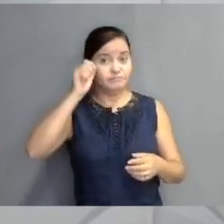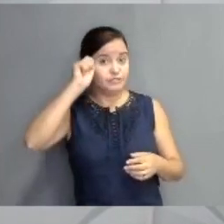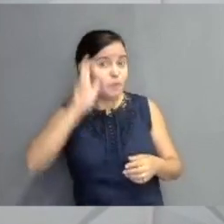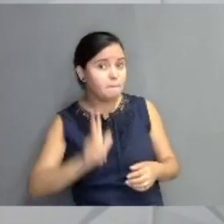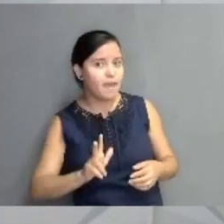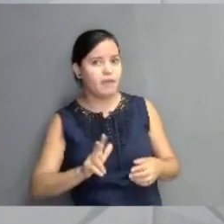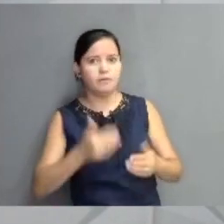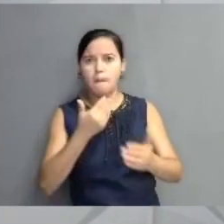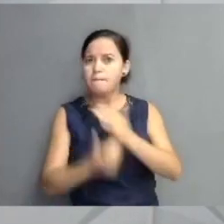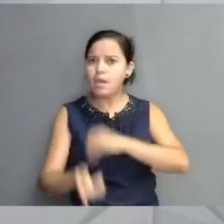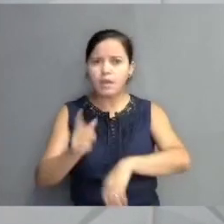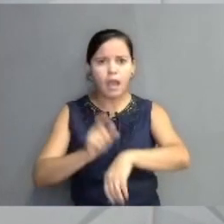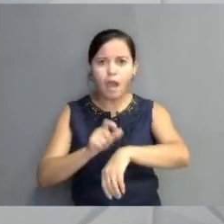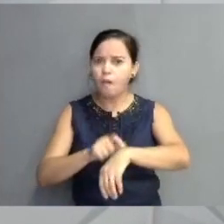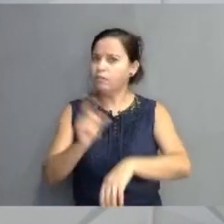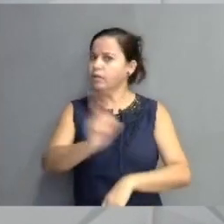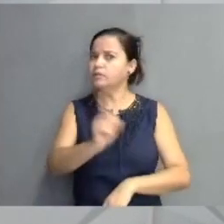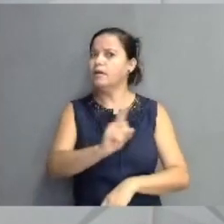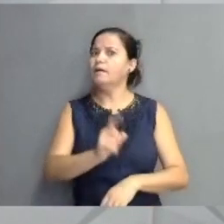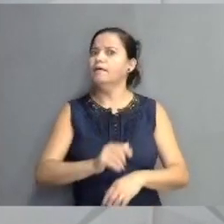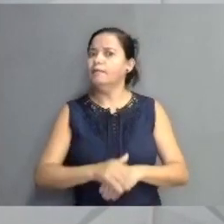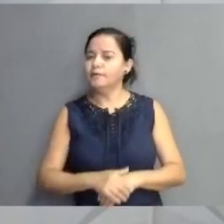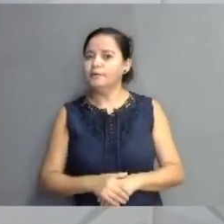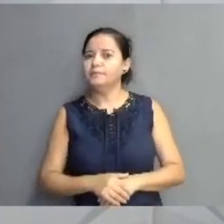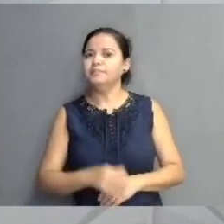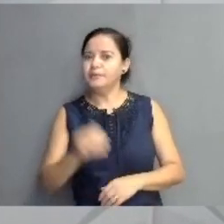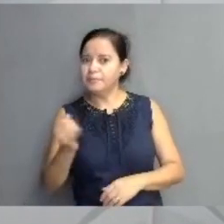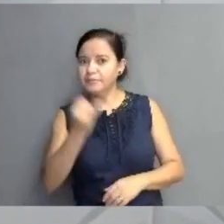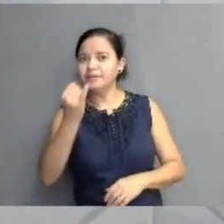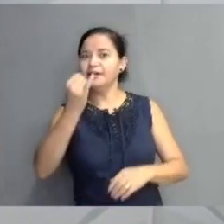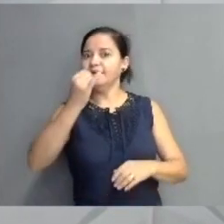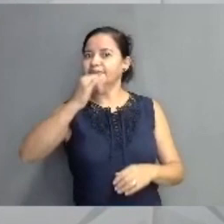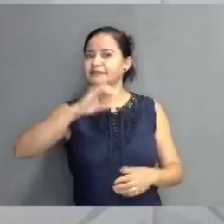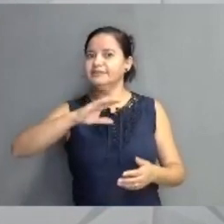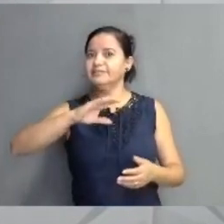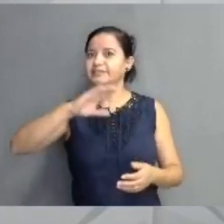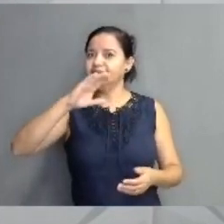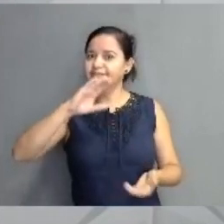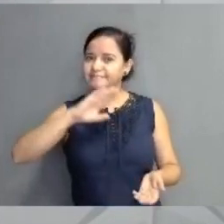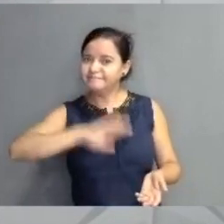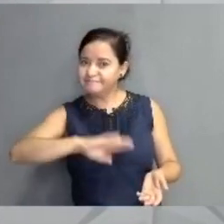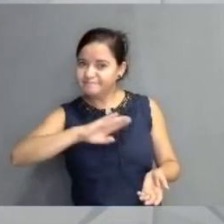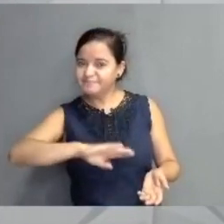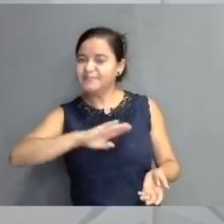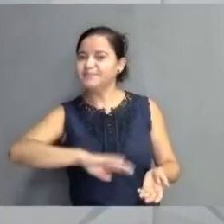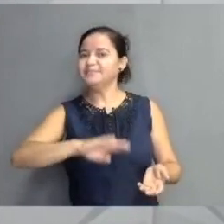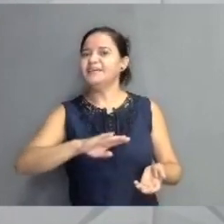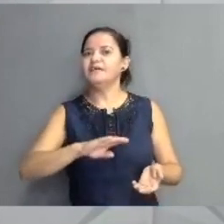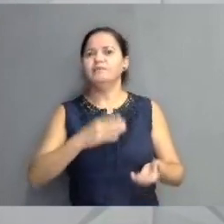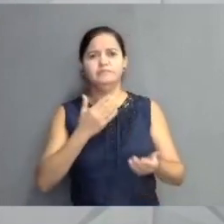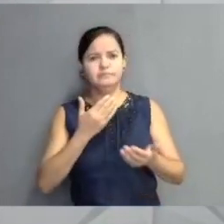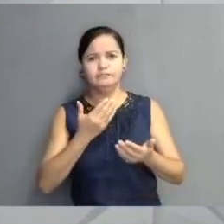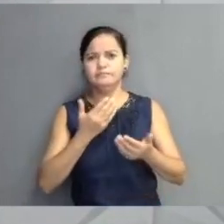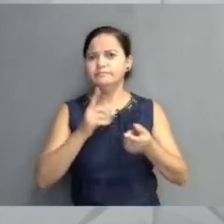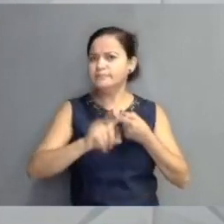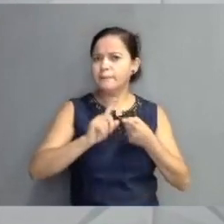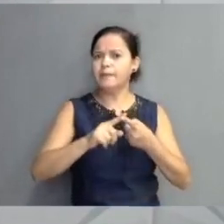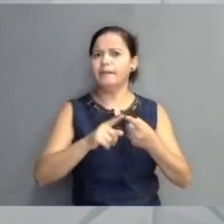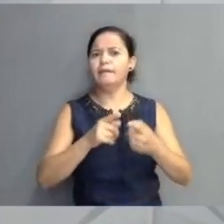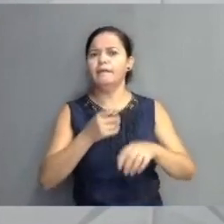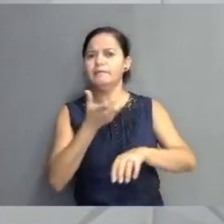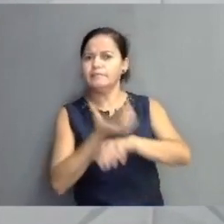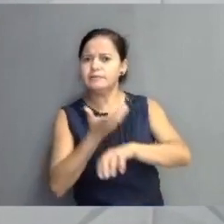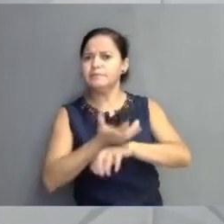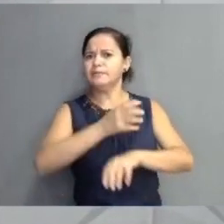esse horário e não perca, né, consequentemente, a nossa aula de língua portuguesa e também as outras aulas, né, das